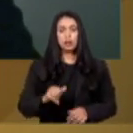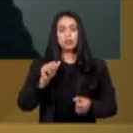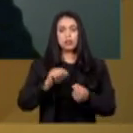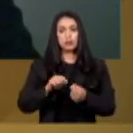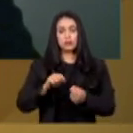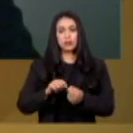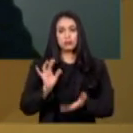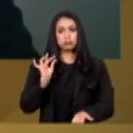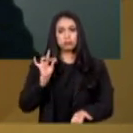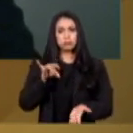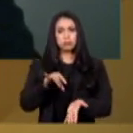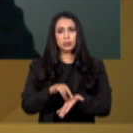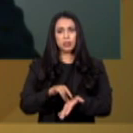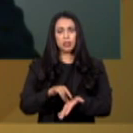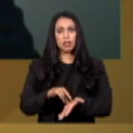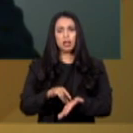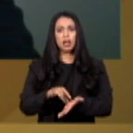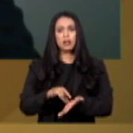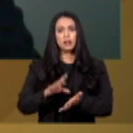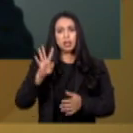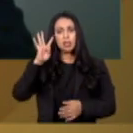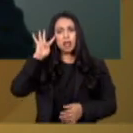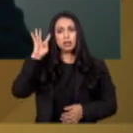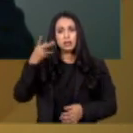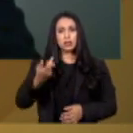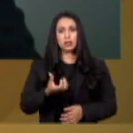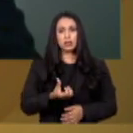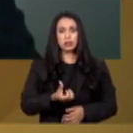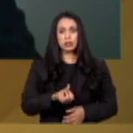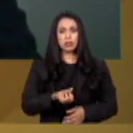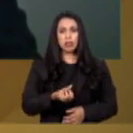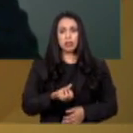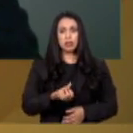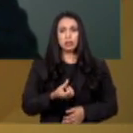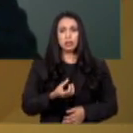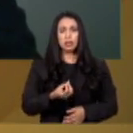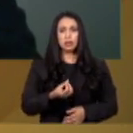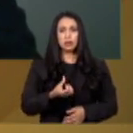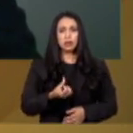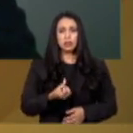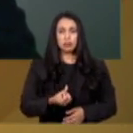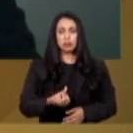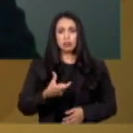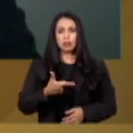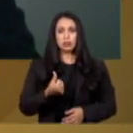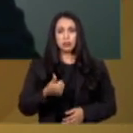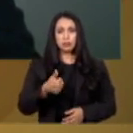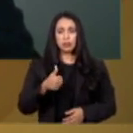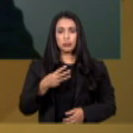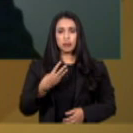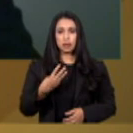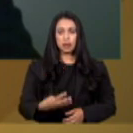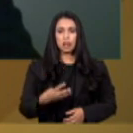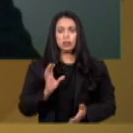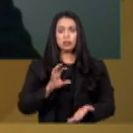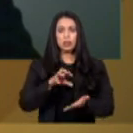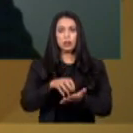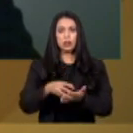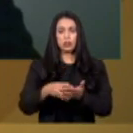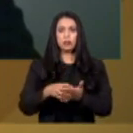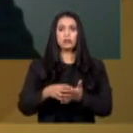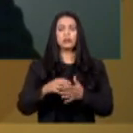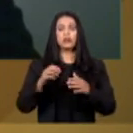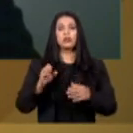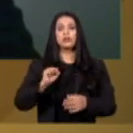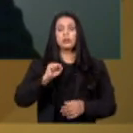restabelecendo a eficácia da resolução 606 de 2013 do órgão especial do